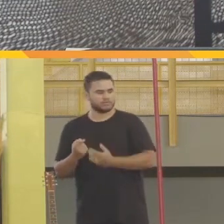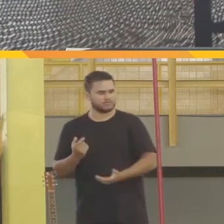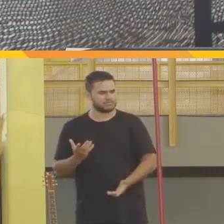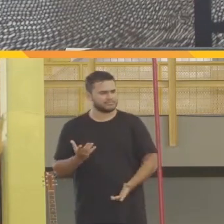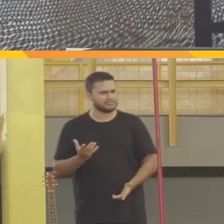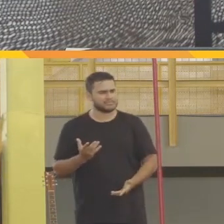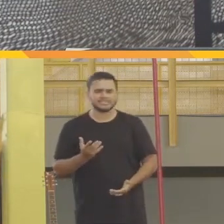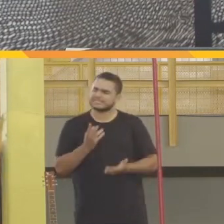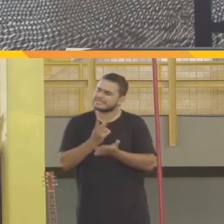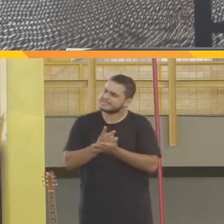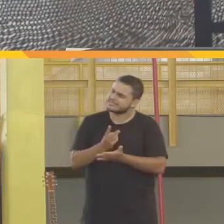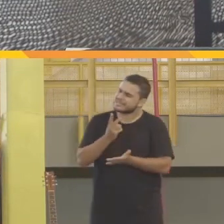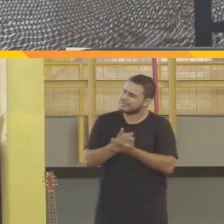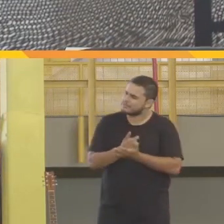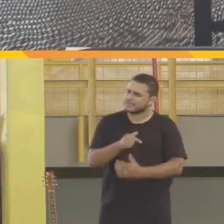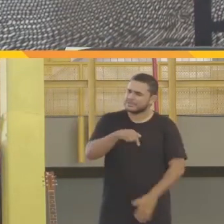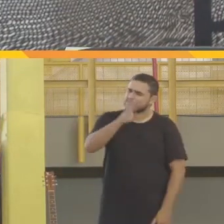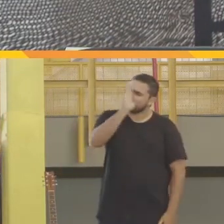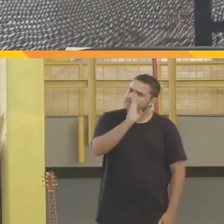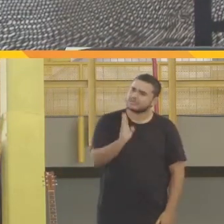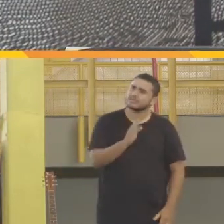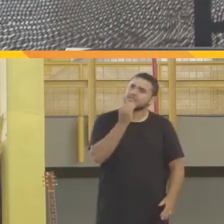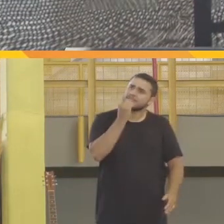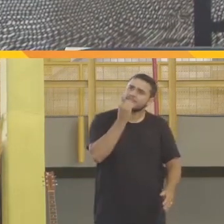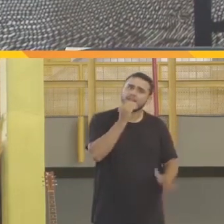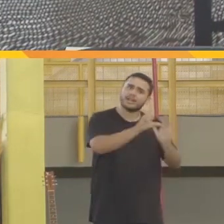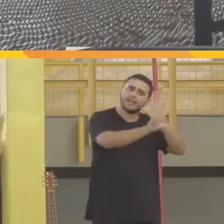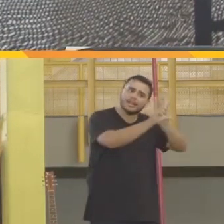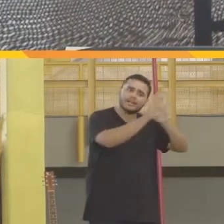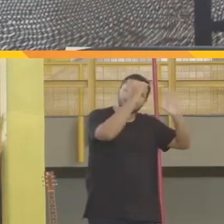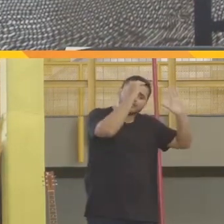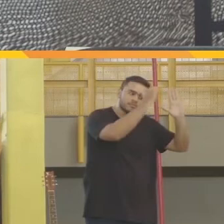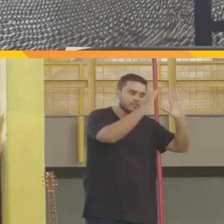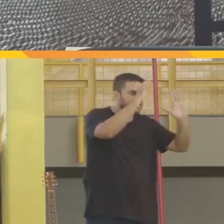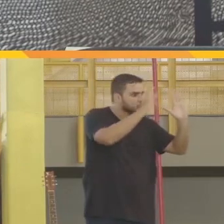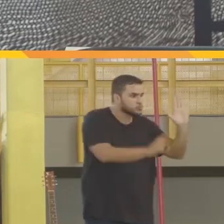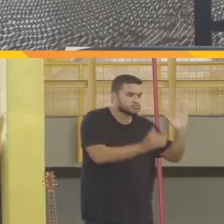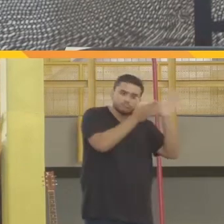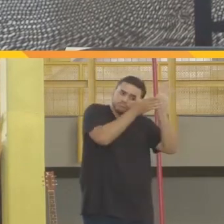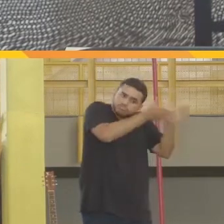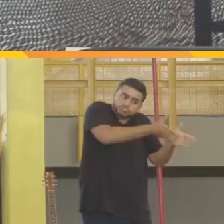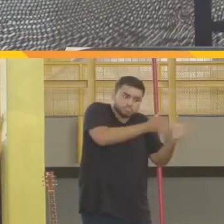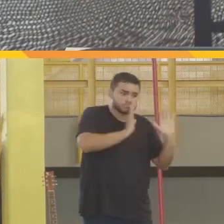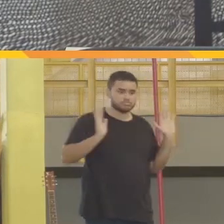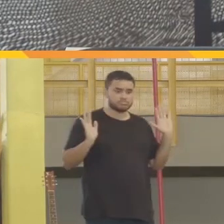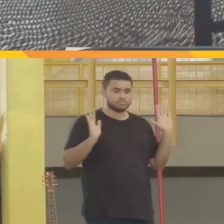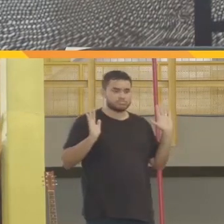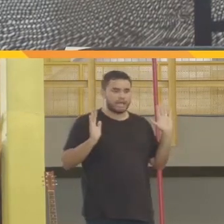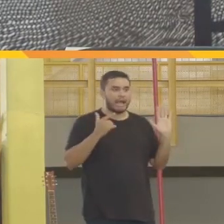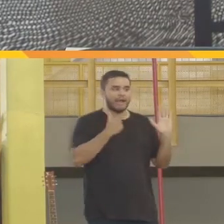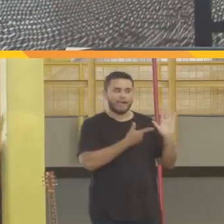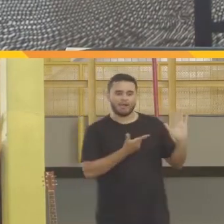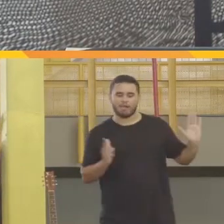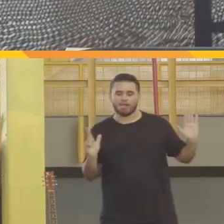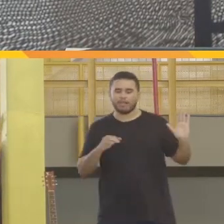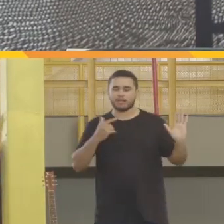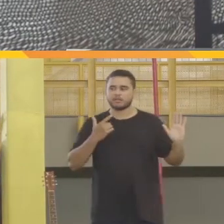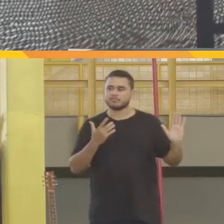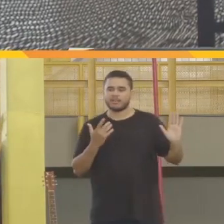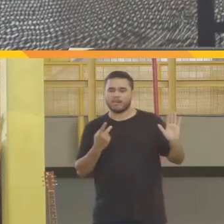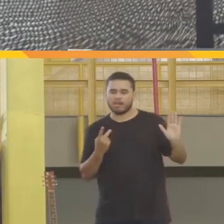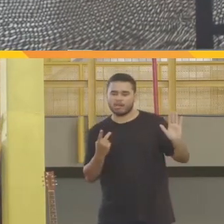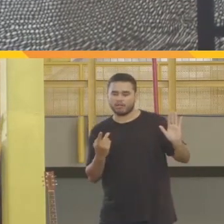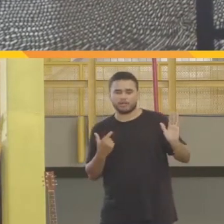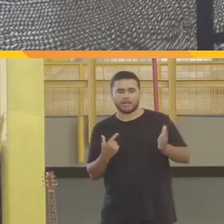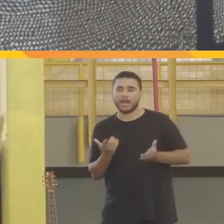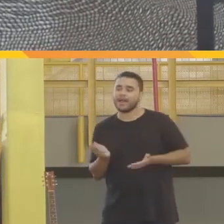crítico da história, tá? Para mim, toda colonização ela é exploratória. Apesar de que tem aqueles que dizem que a